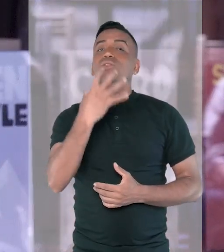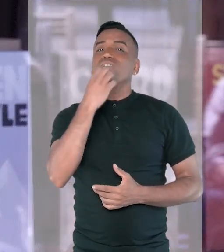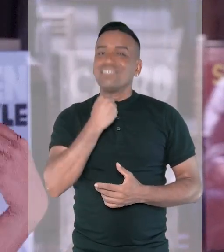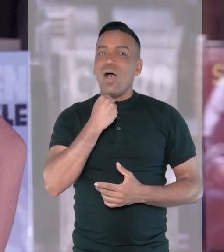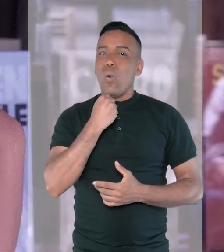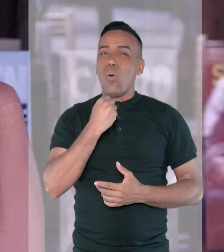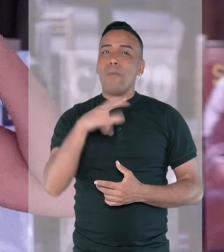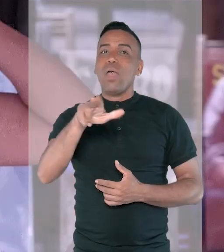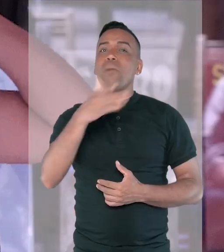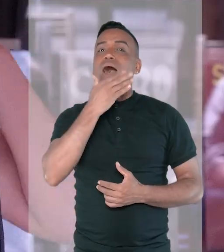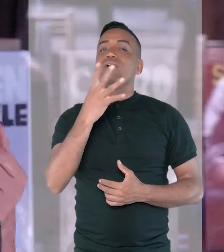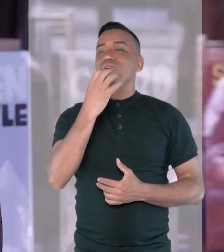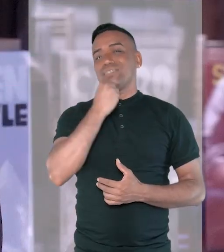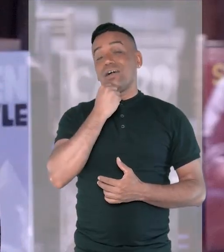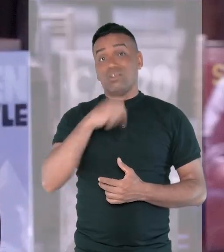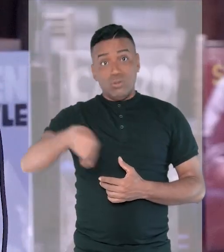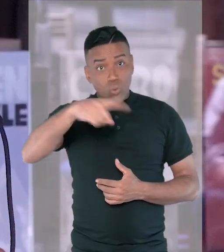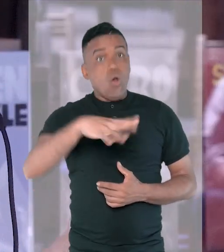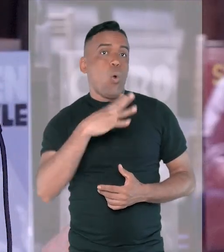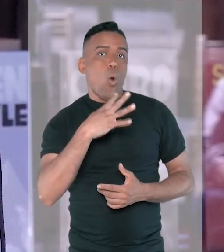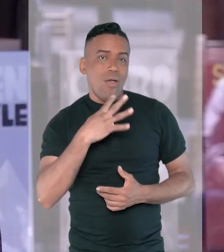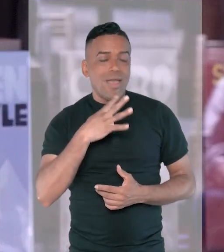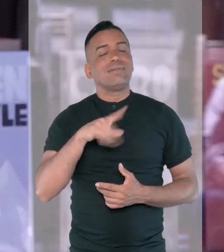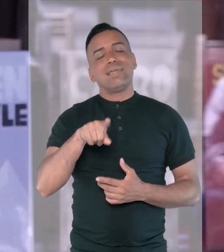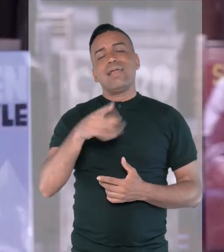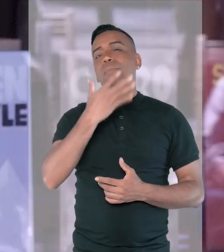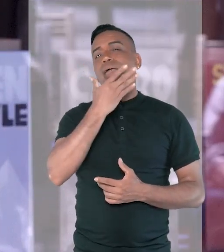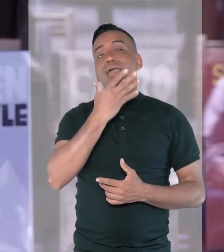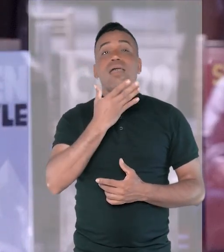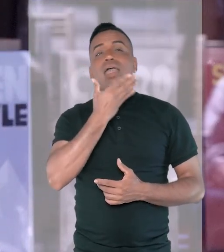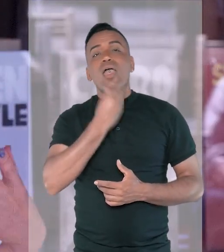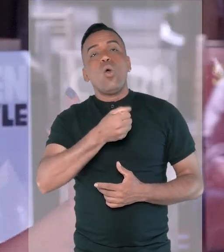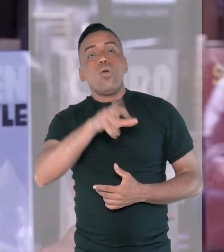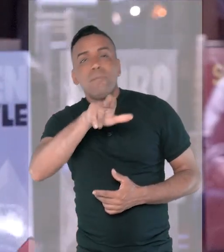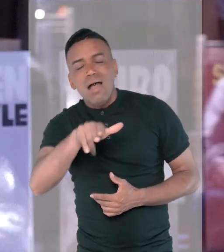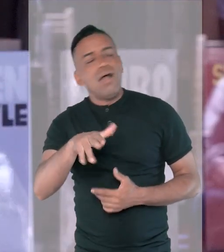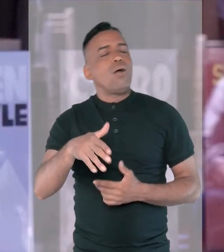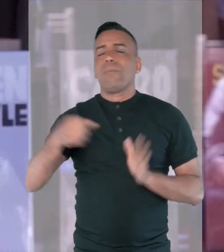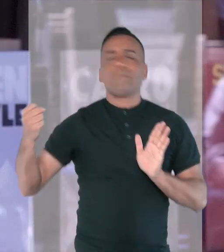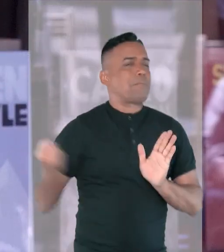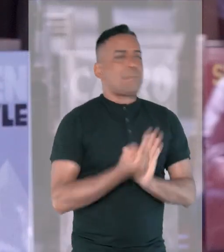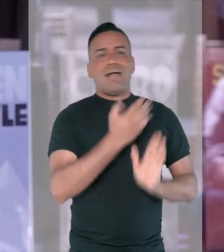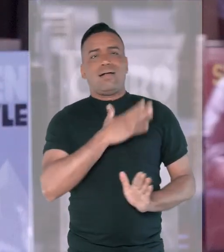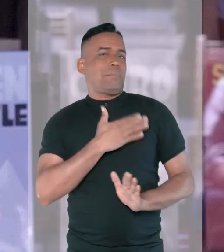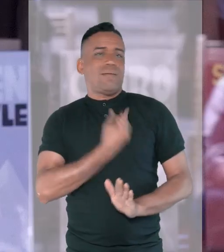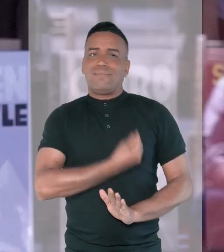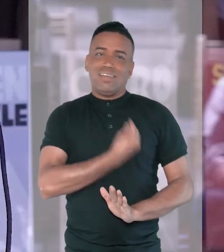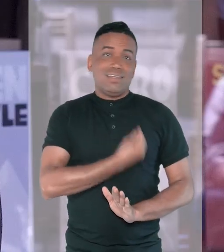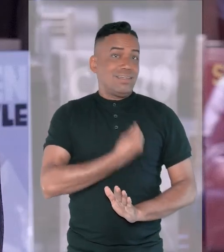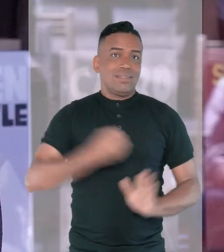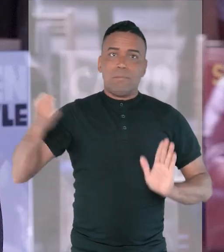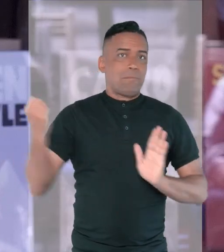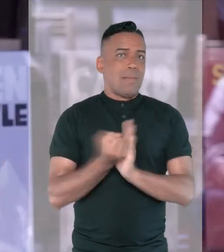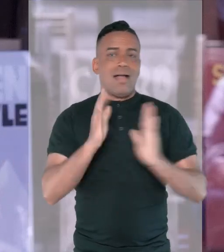não pôde estar presente hoje. Mas para quem o conhece sabe que ele é uma figura muito icônica na minha vida.